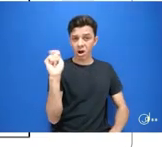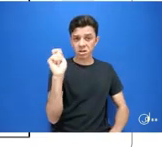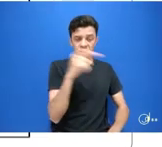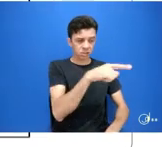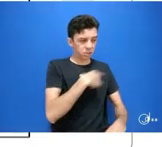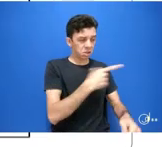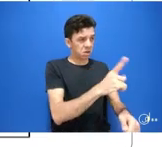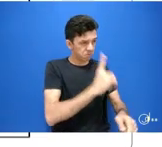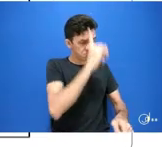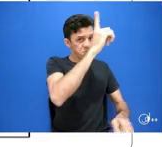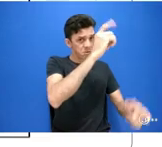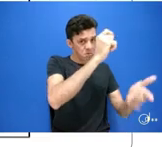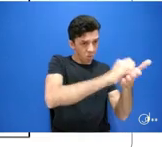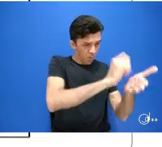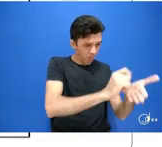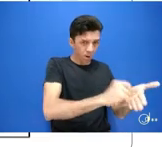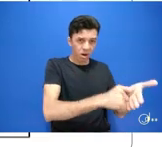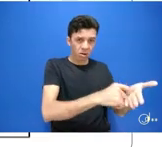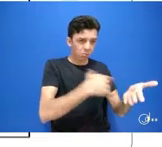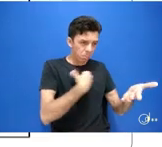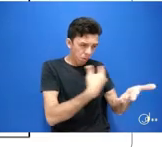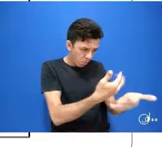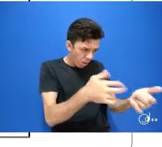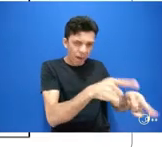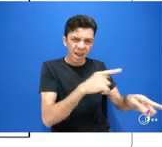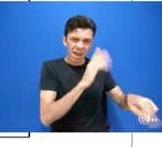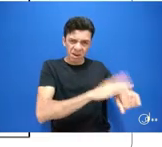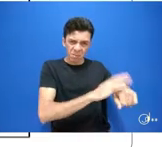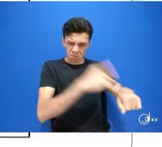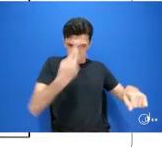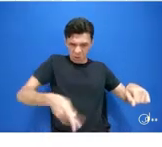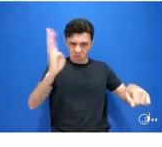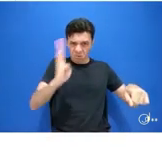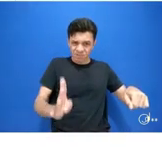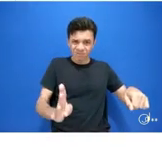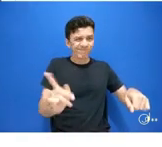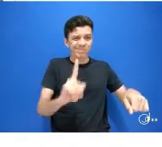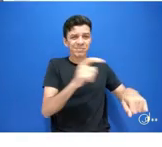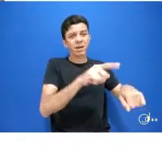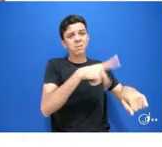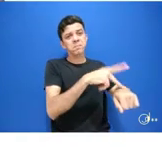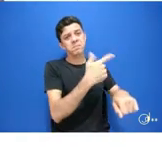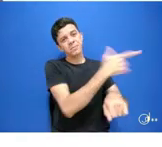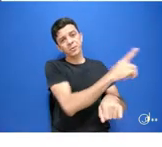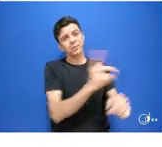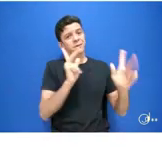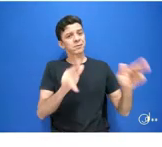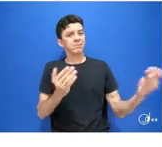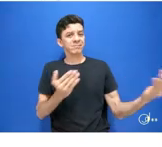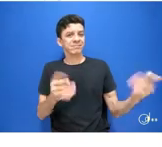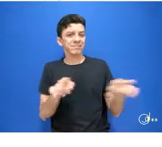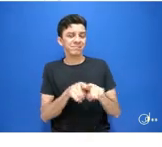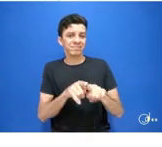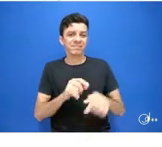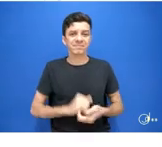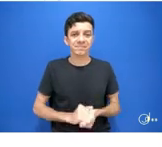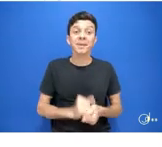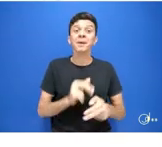português, não pode ser considerada uma autêntica obra da literatura brasileira. O termo acrescentado, literatura em